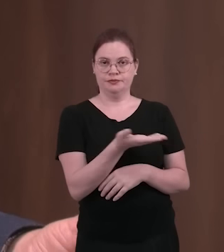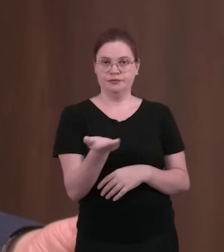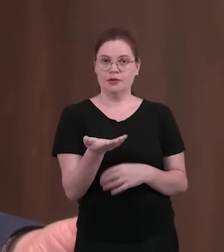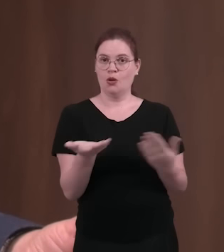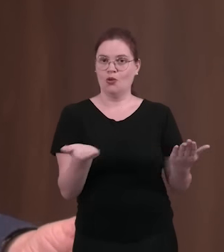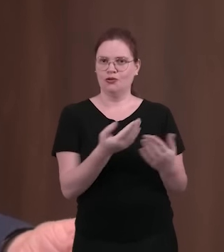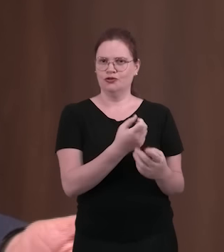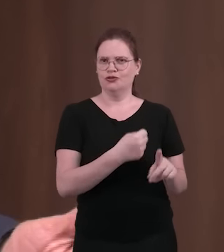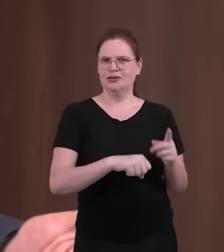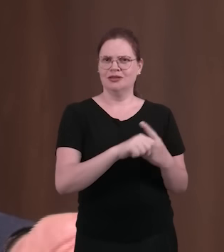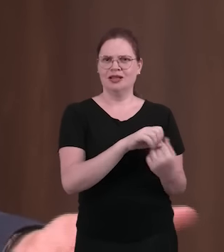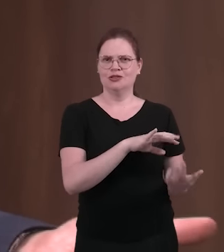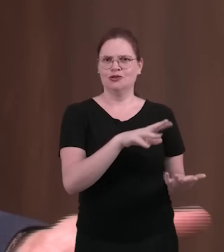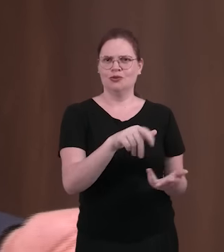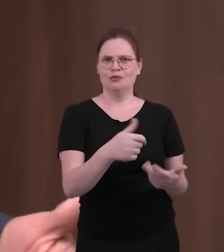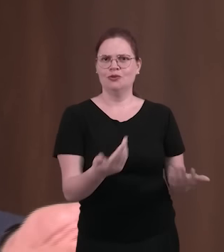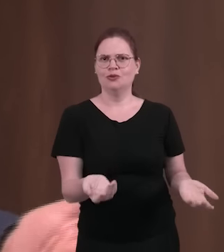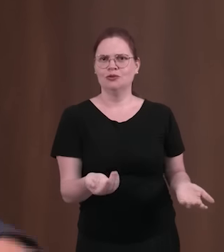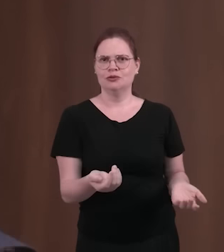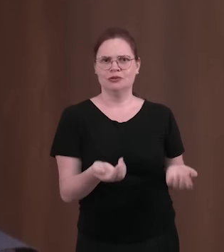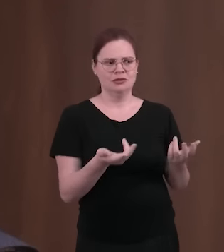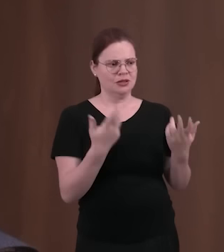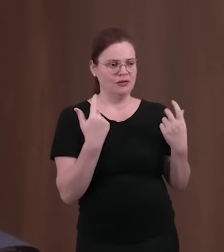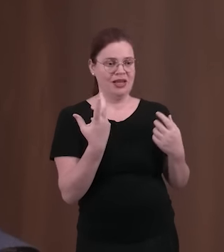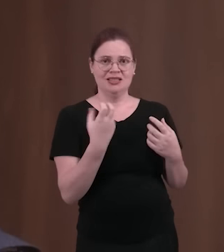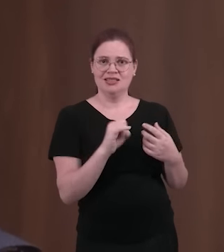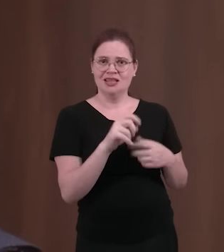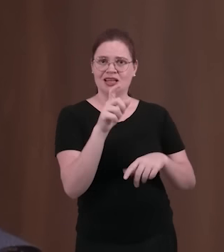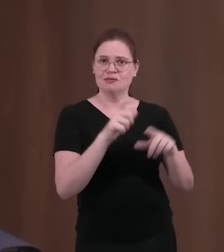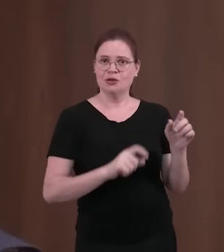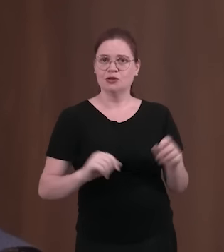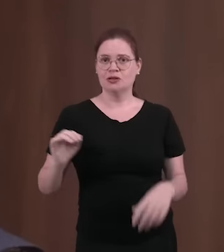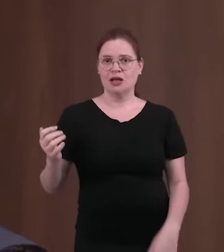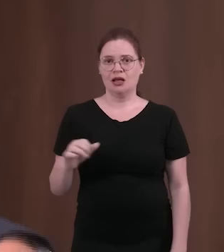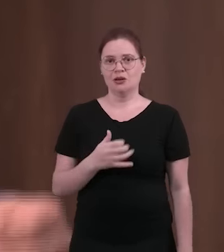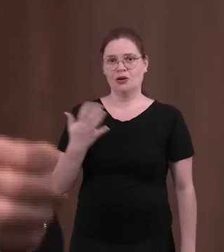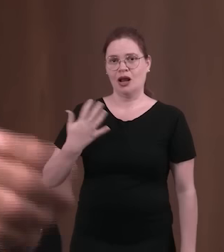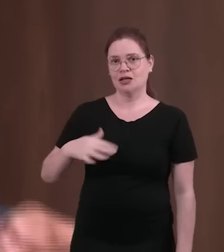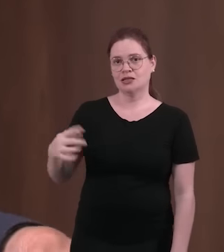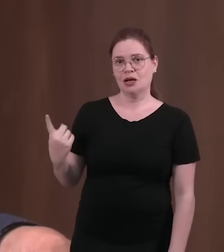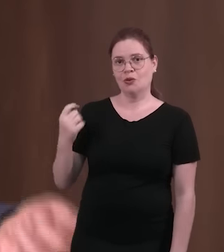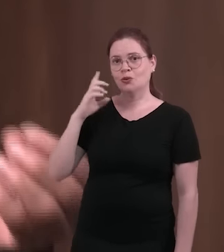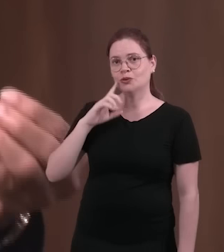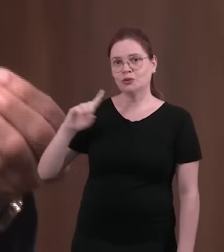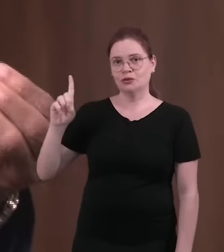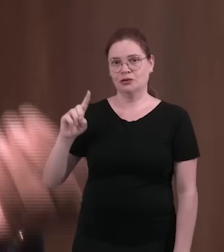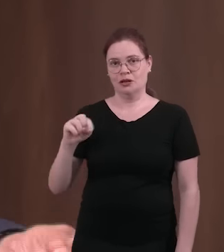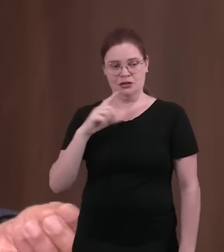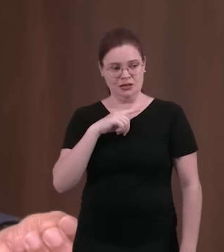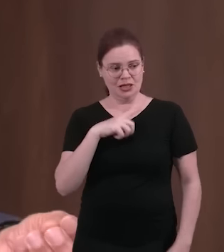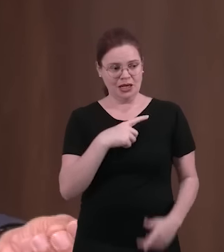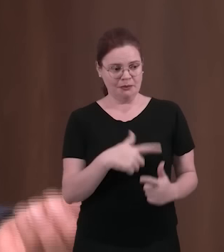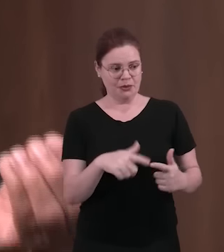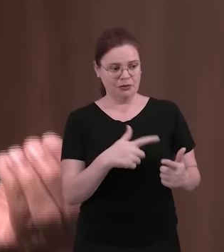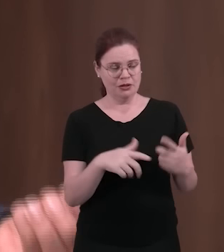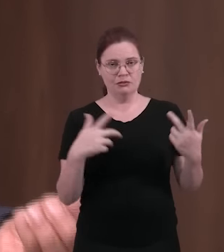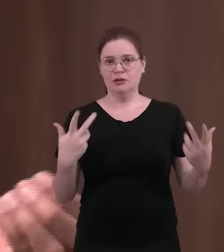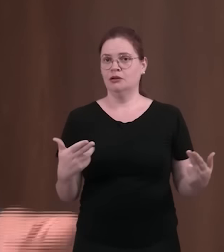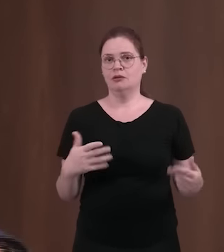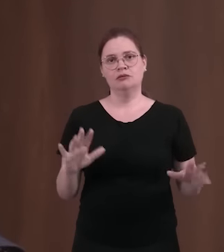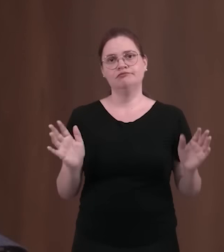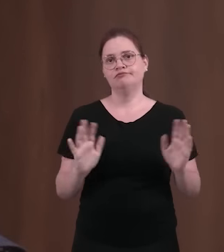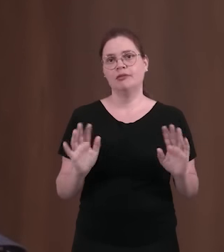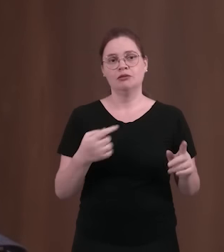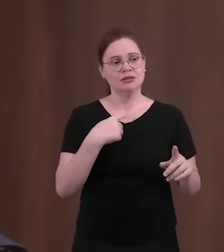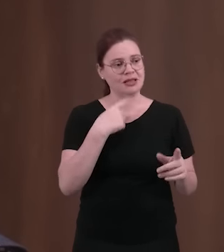a Deus, nós não tínhamos os problemas que nós temos, né? Na verdade. Então, isso agora, quando há arrependimento, vem o